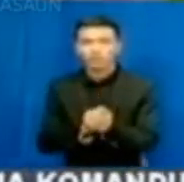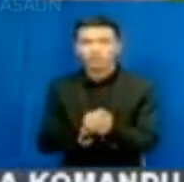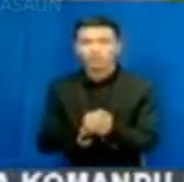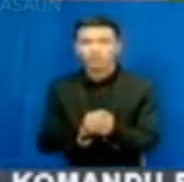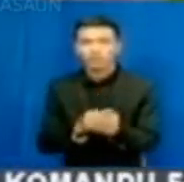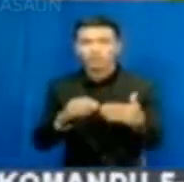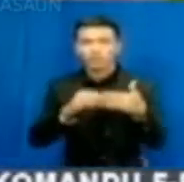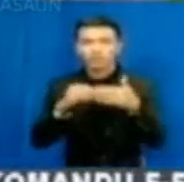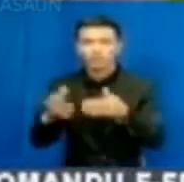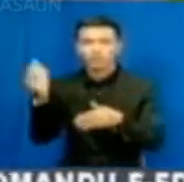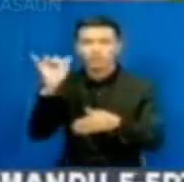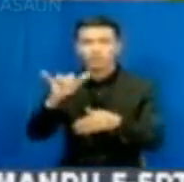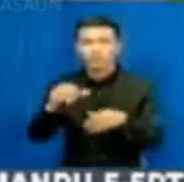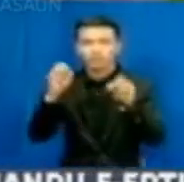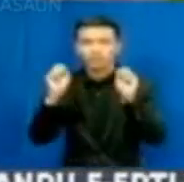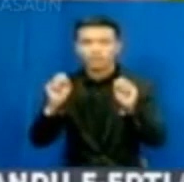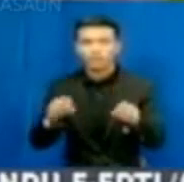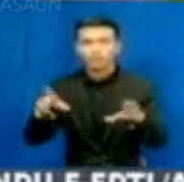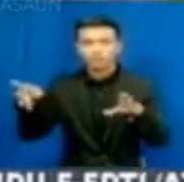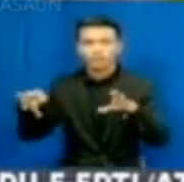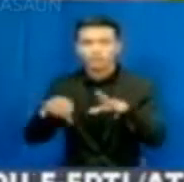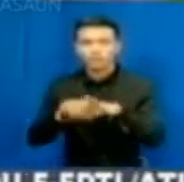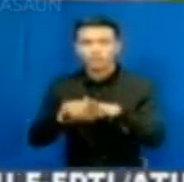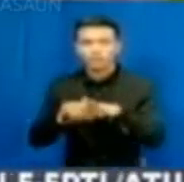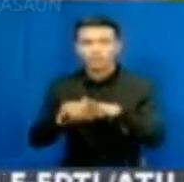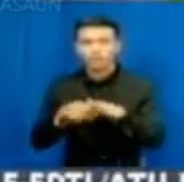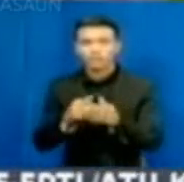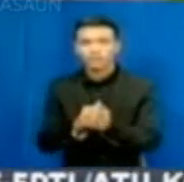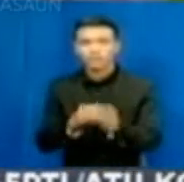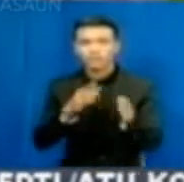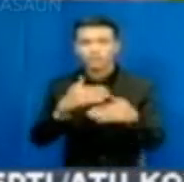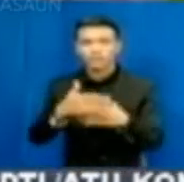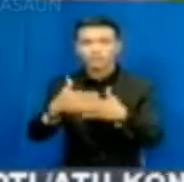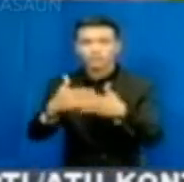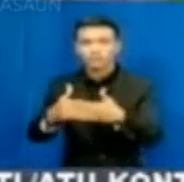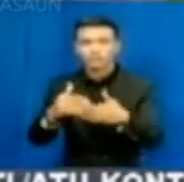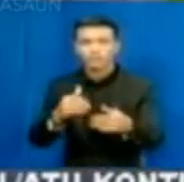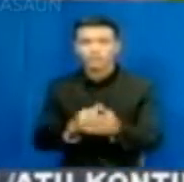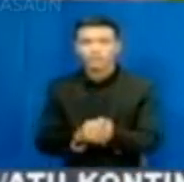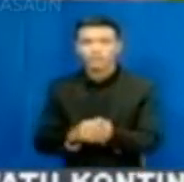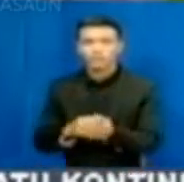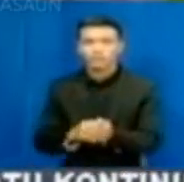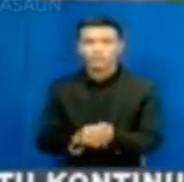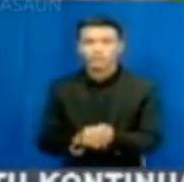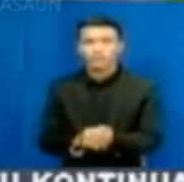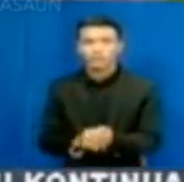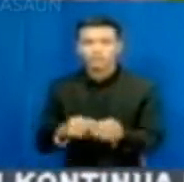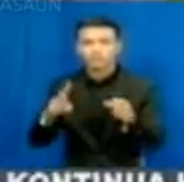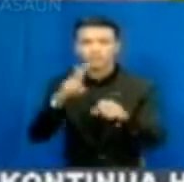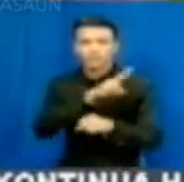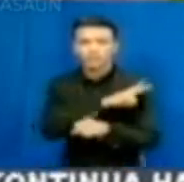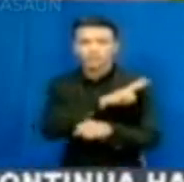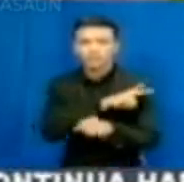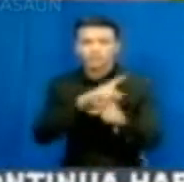a minha comunidade Cira, que é o nosso participativo e o processo de campanha de sua vacinação